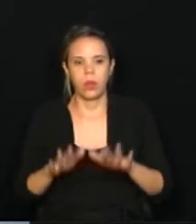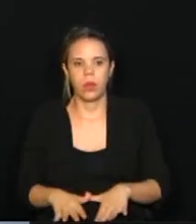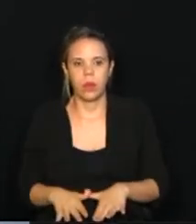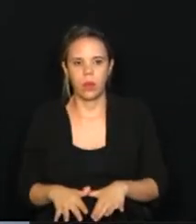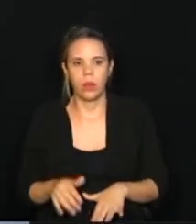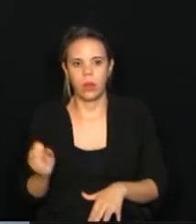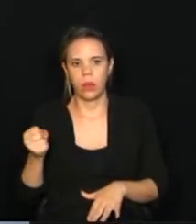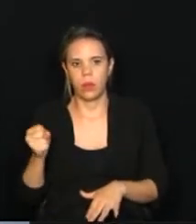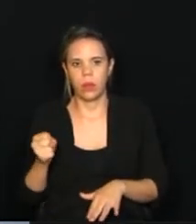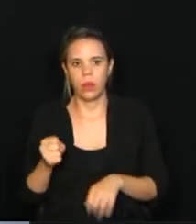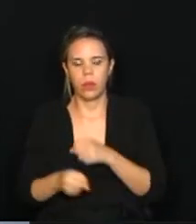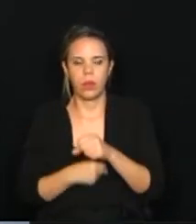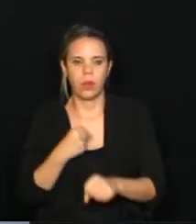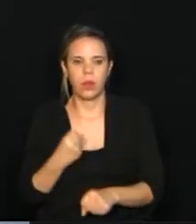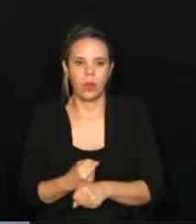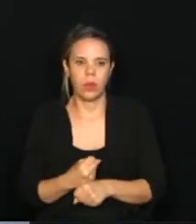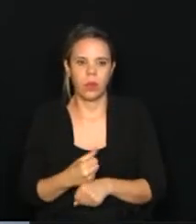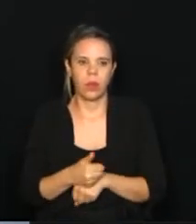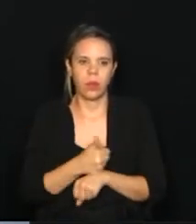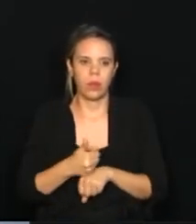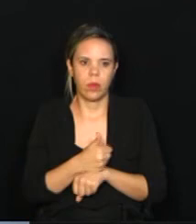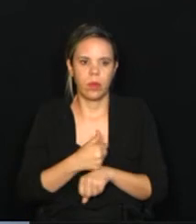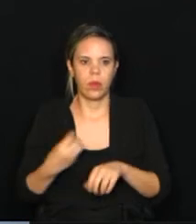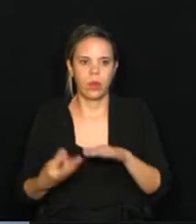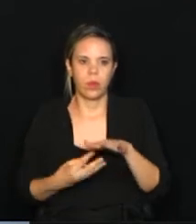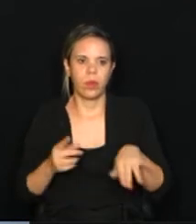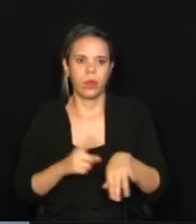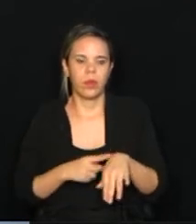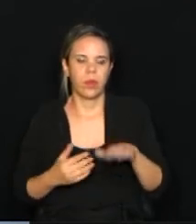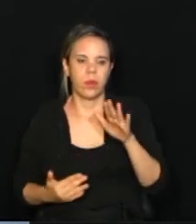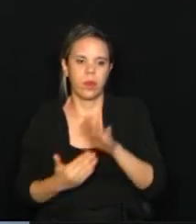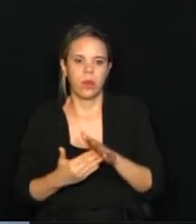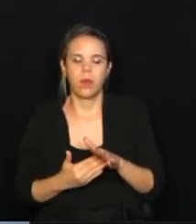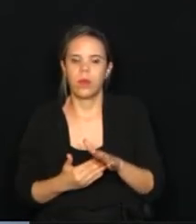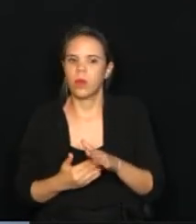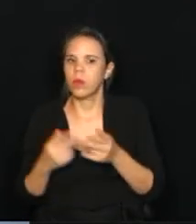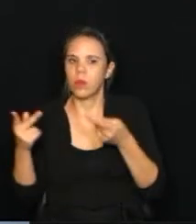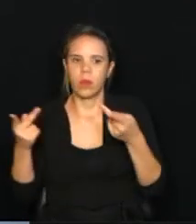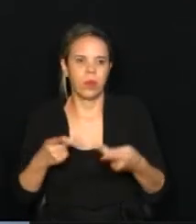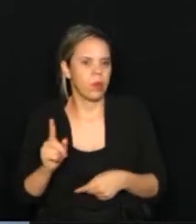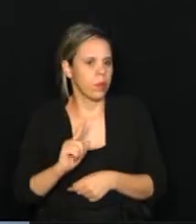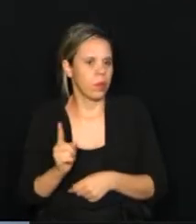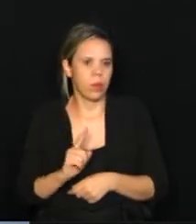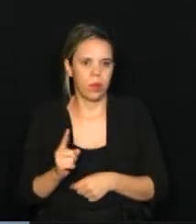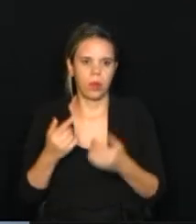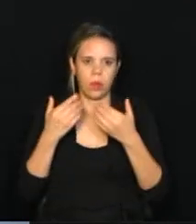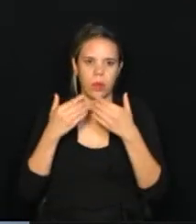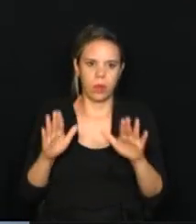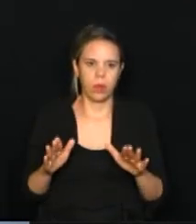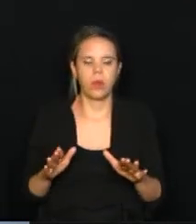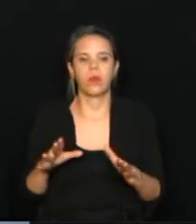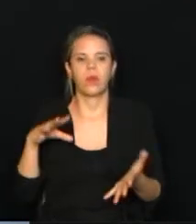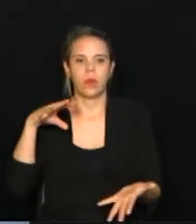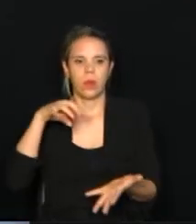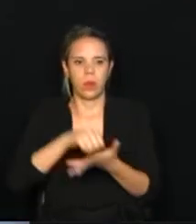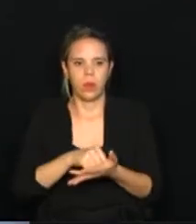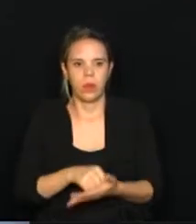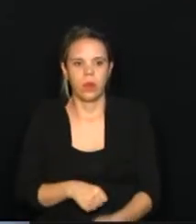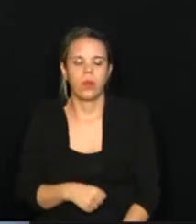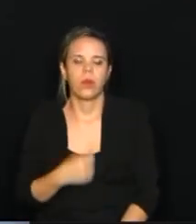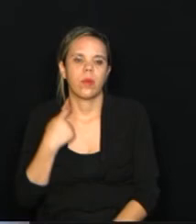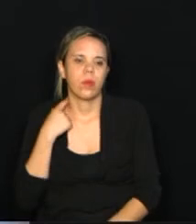são 8, que é uma carreira temporária. Não foi convite, abriram as inscrições lá para